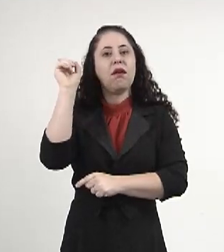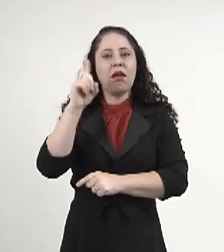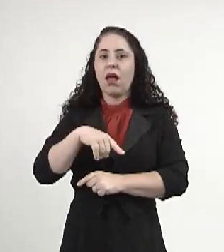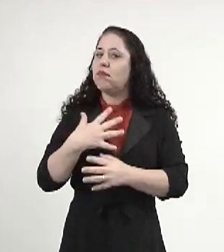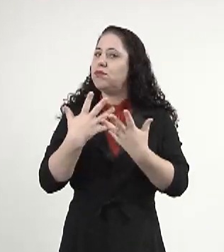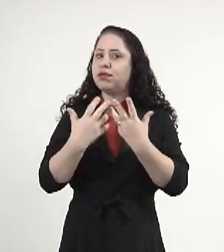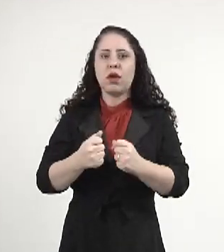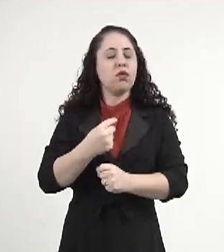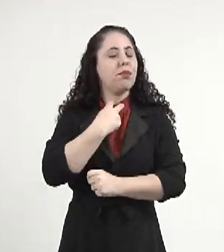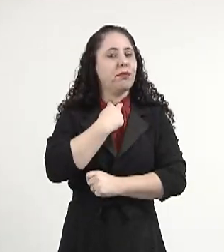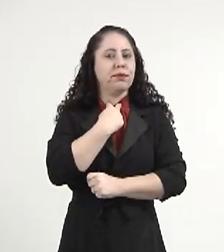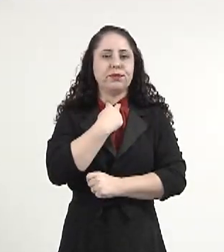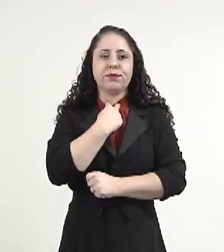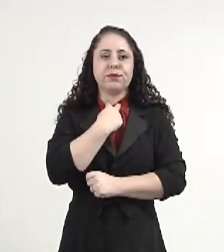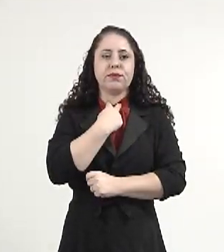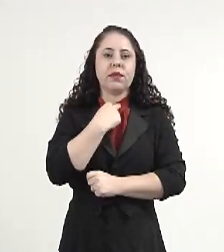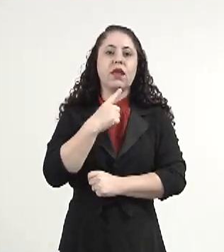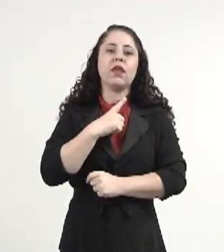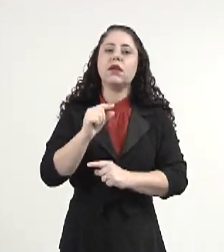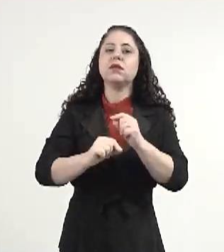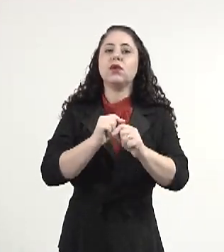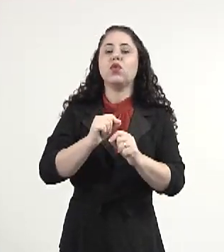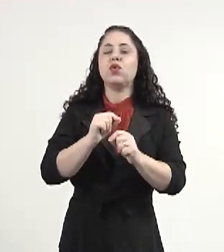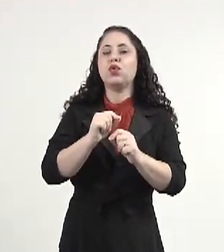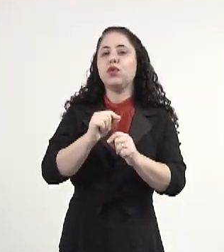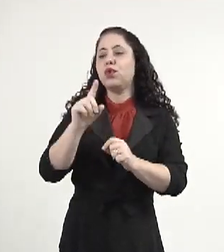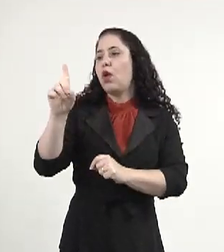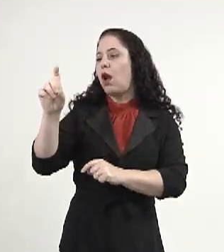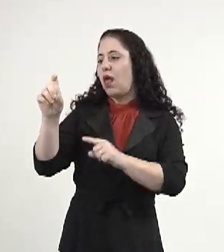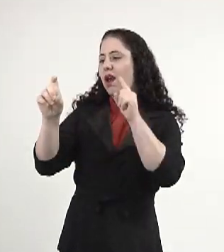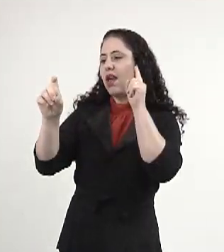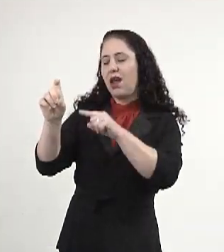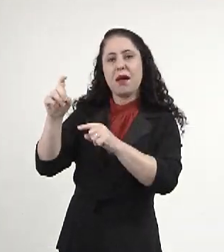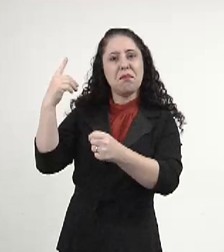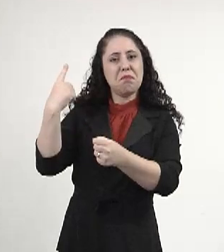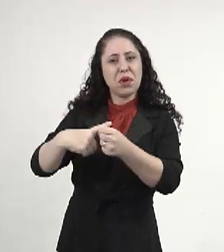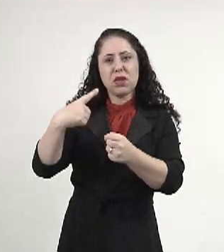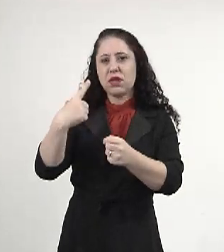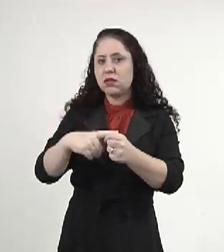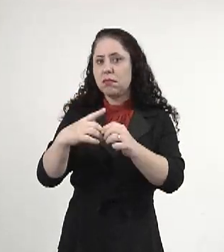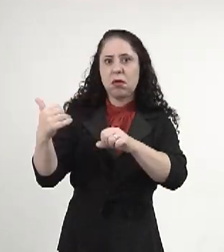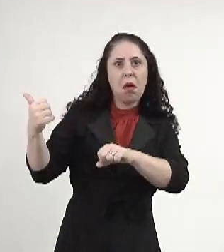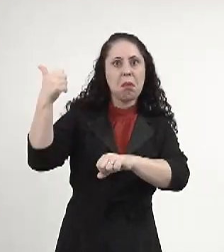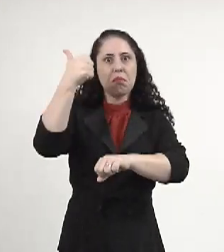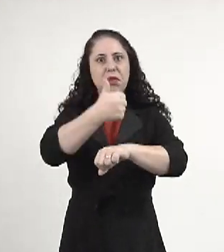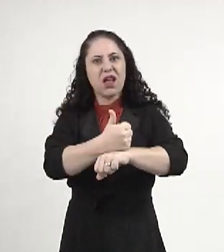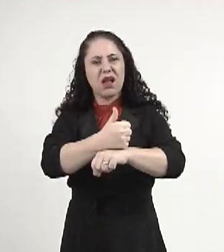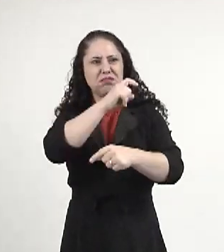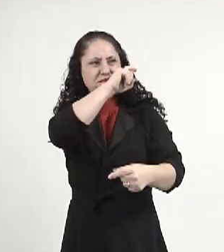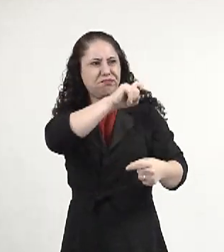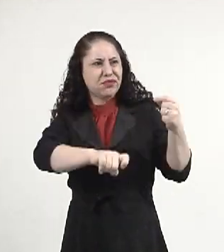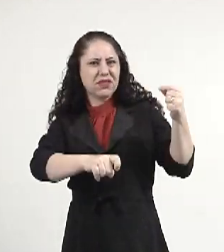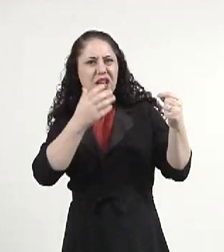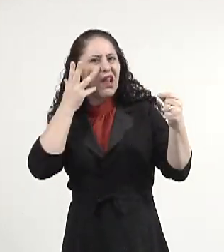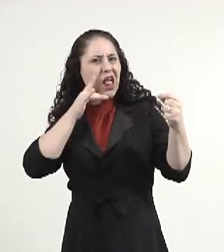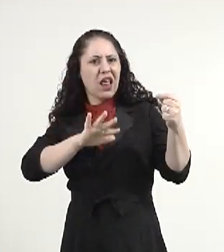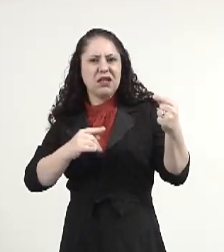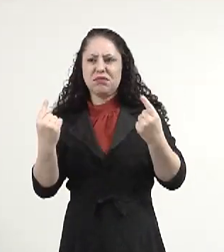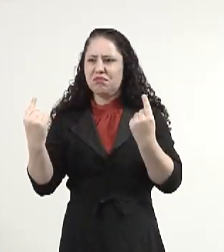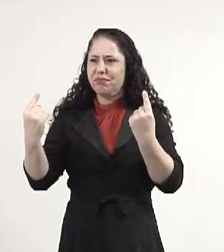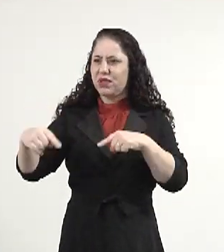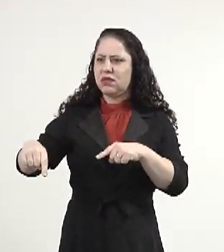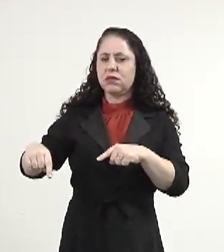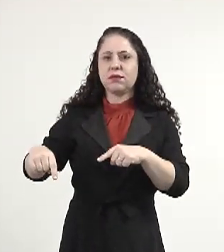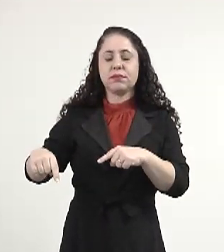é inaceitável. Tendo Dourados, infelizmente, como município liderando esses casos de estupro